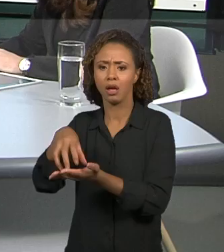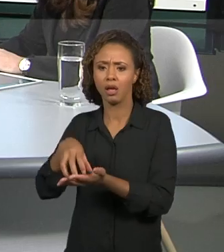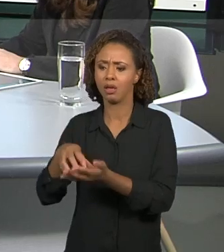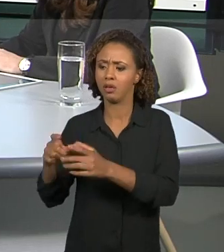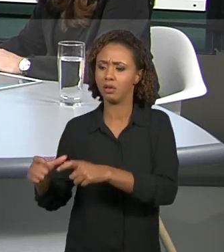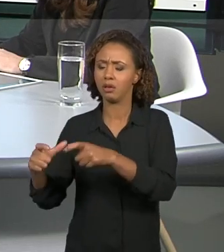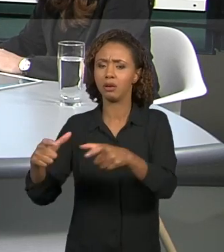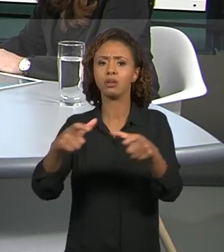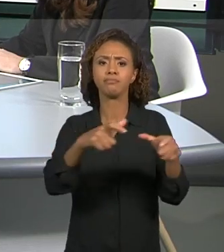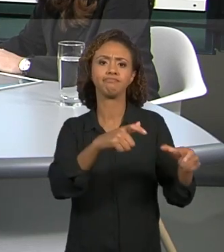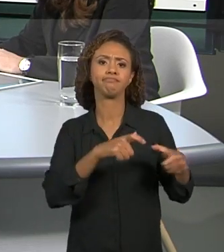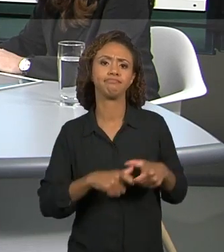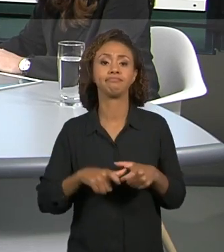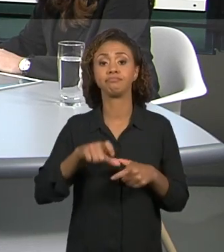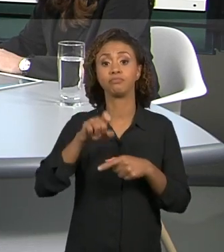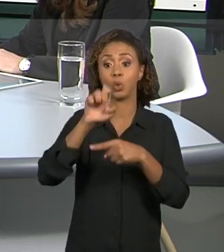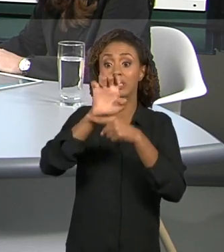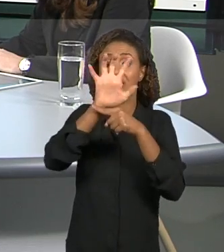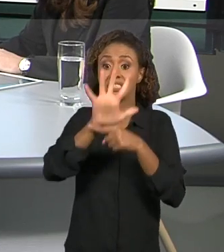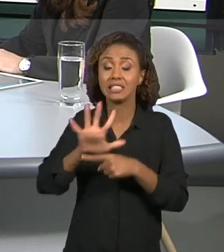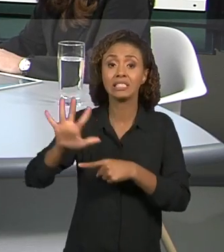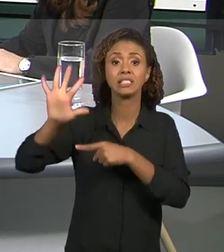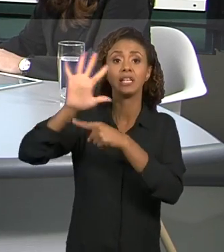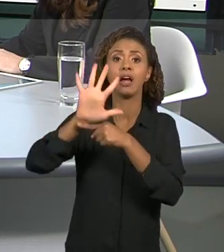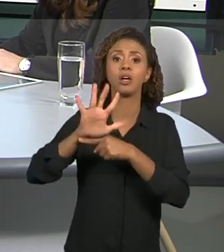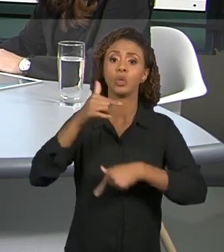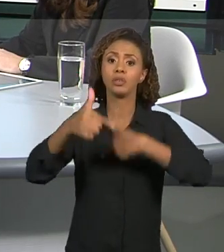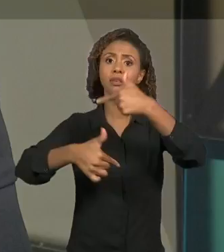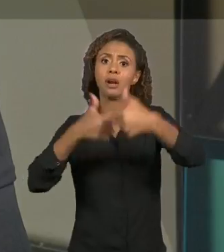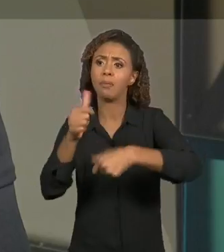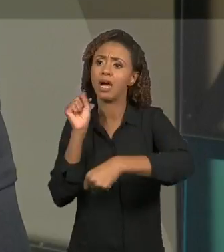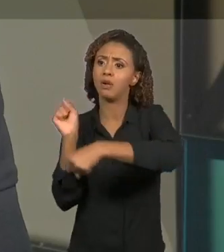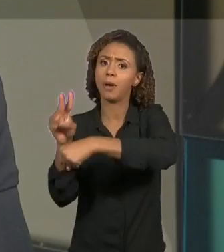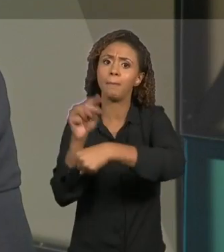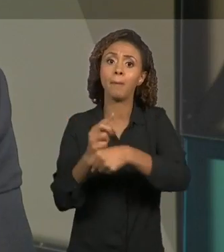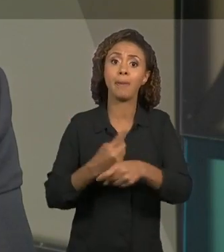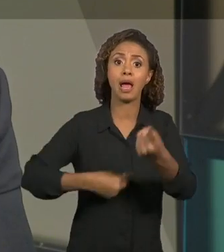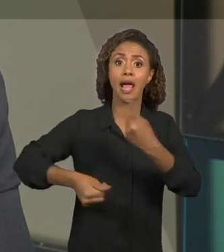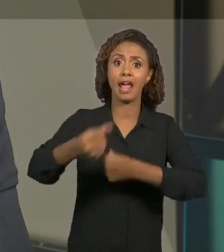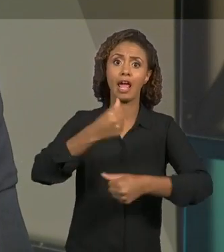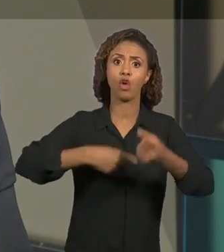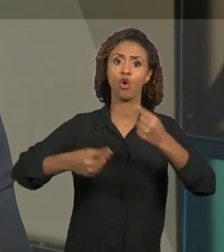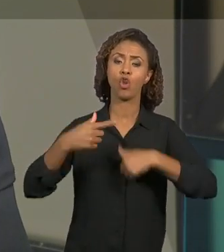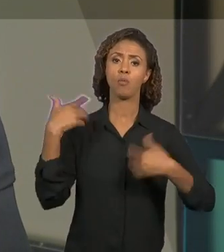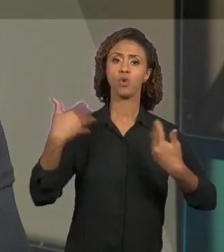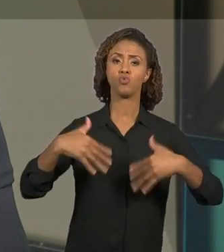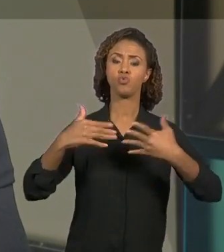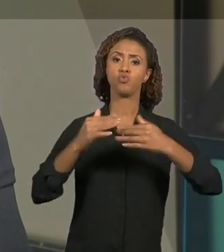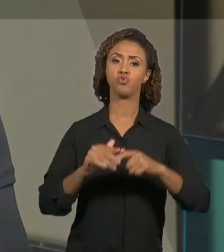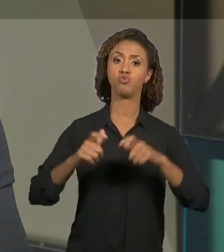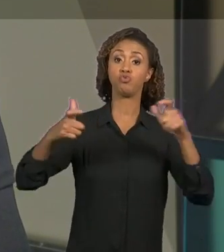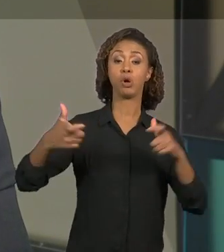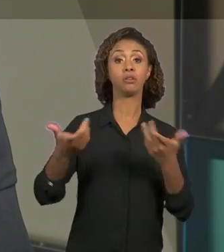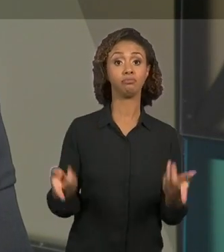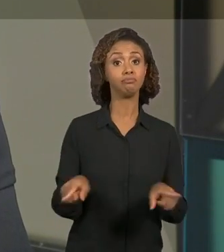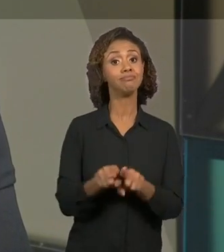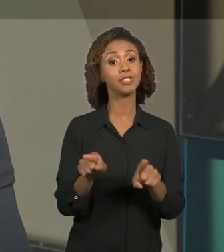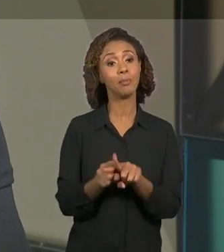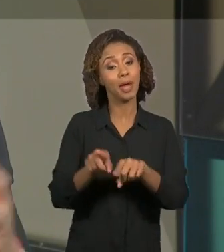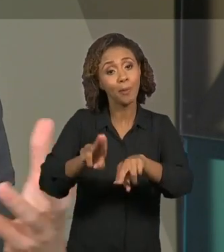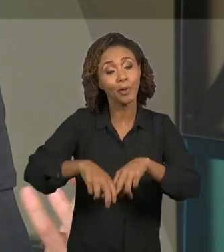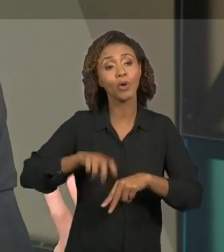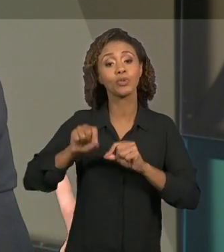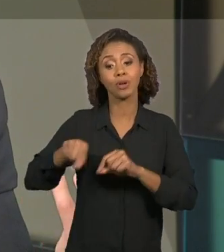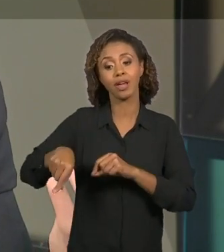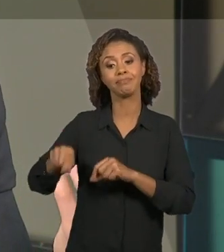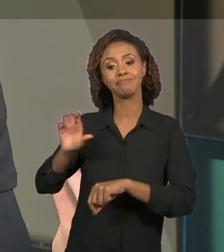quem sabe a geração de emprego aquecimento da economia ele está atrelado ele está vinculado a iniciativas